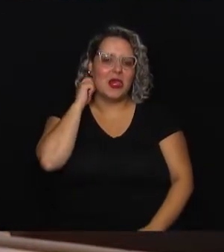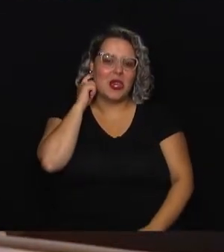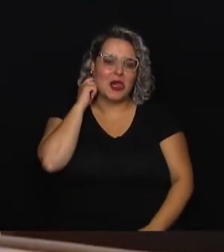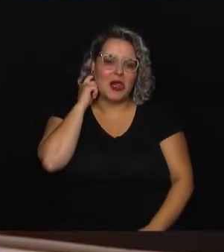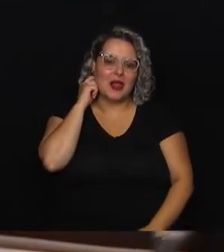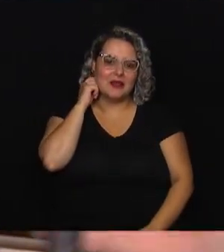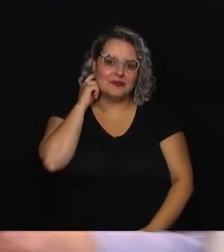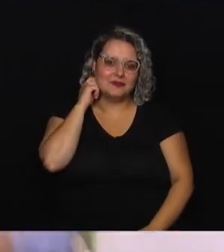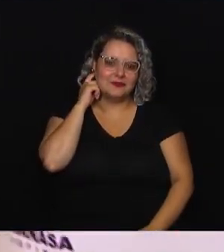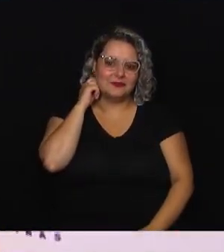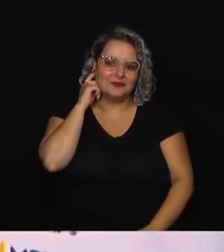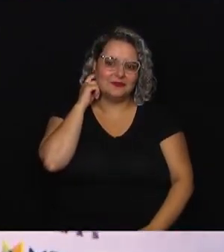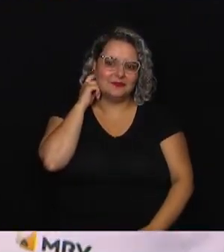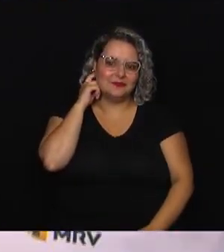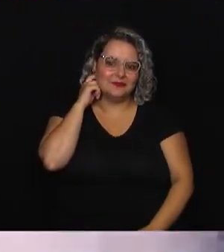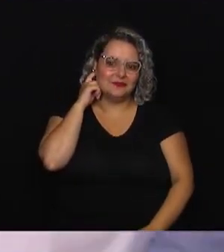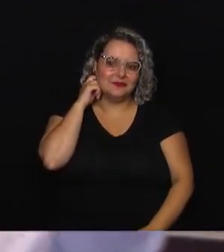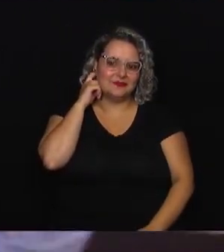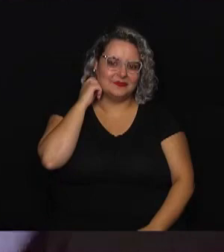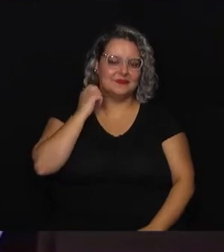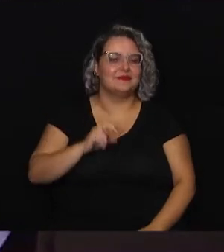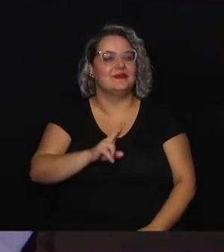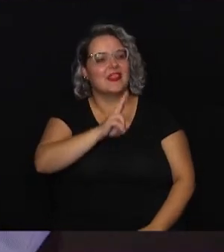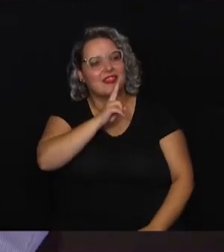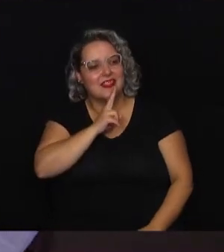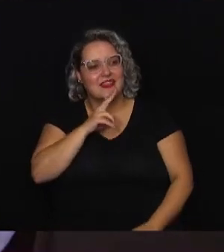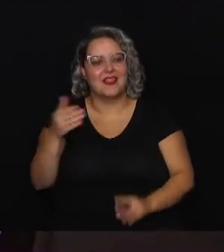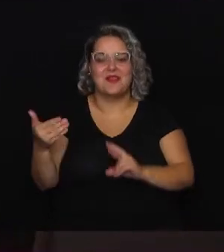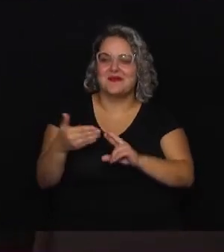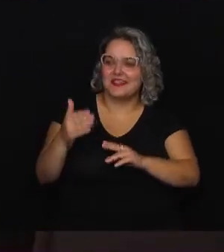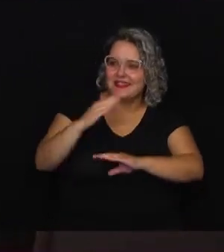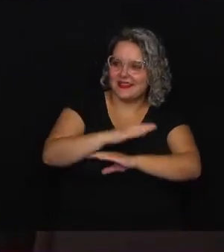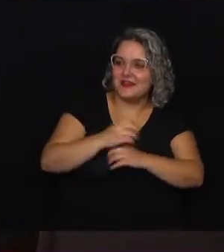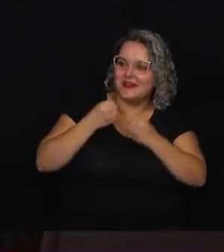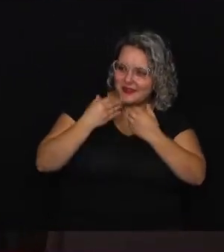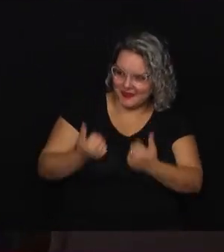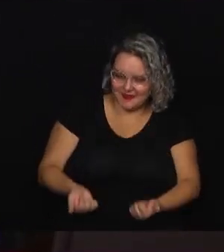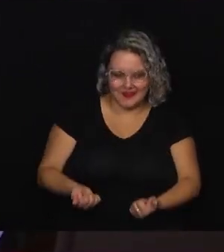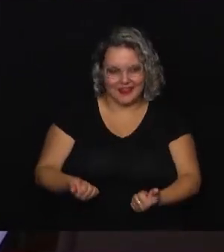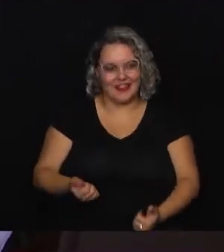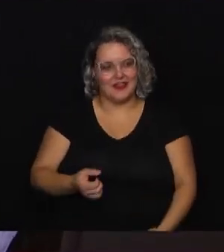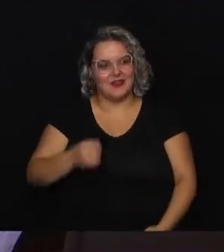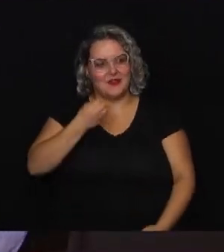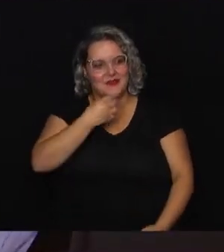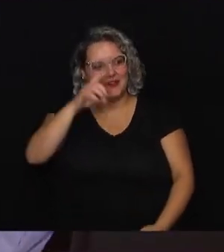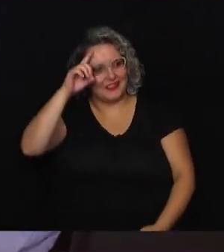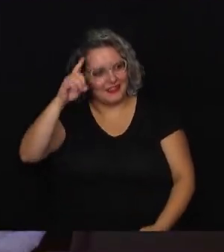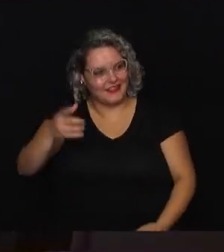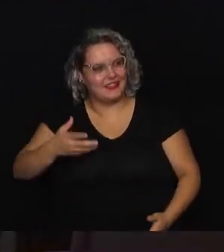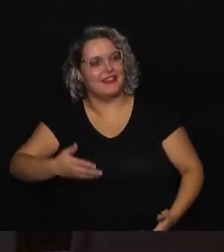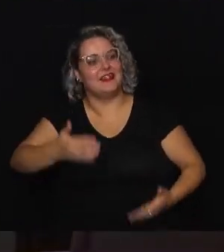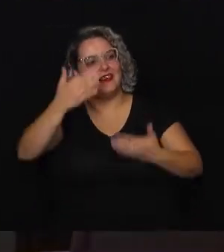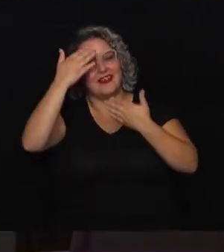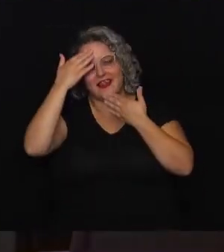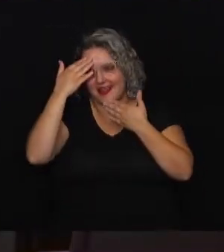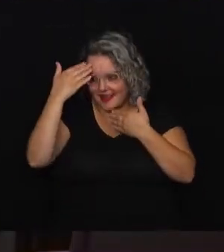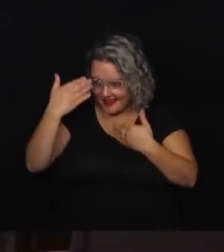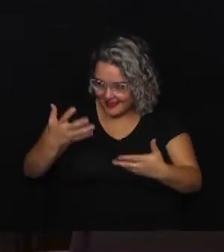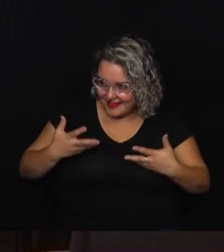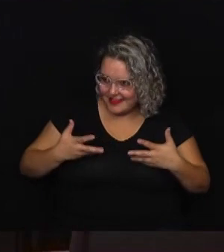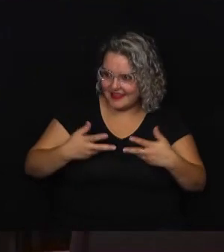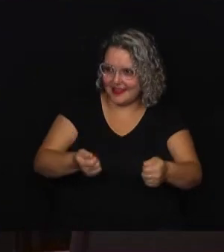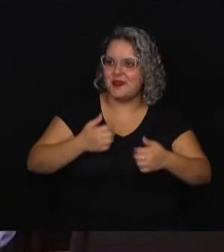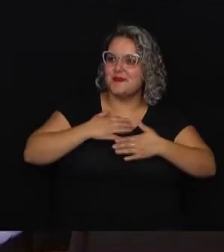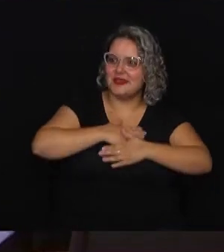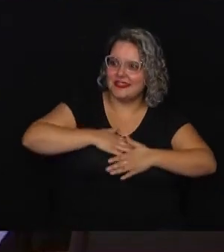bem? Vereador representando a Câmara. Tudo bem, vereador? Bom dia para o senhor. Eu que agradeço o convite e é uma satisfação participar